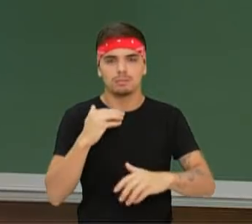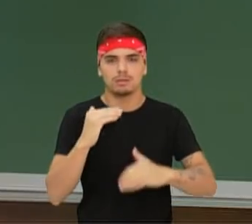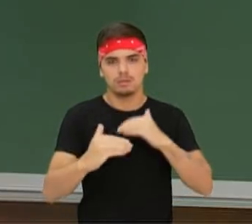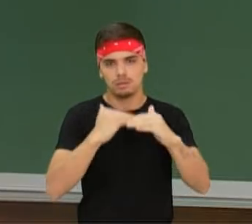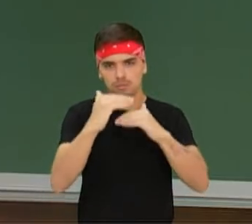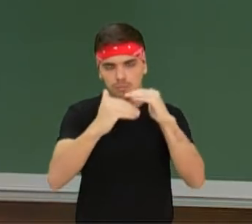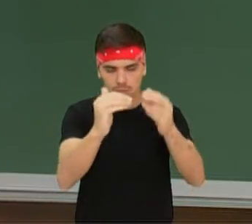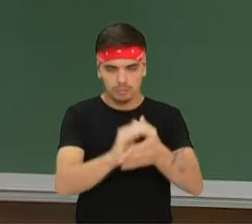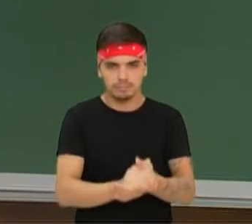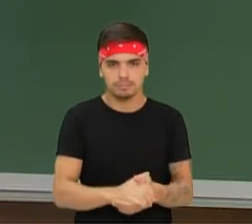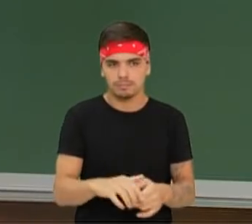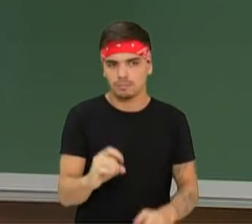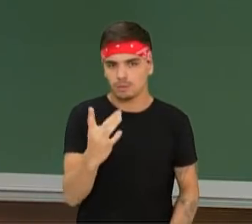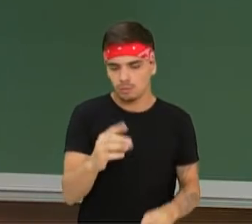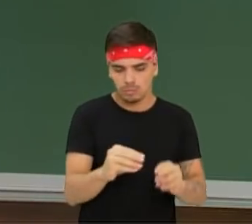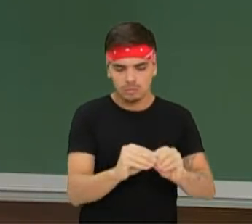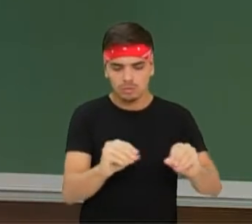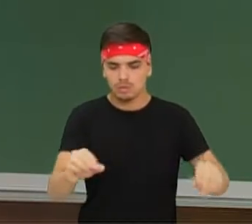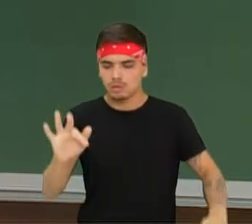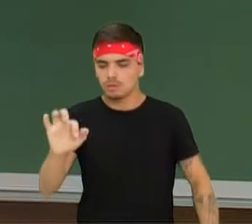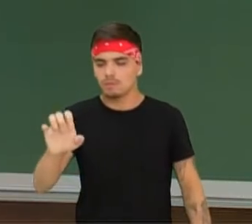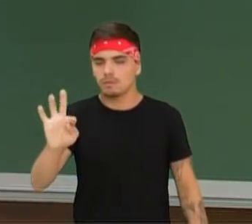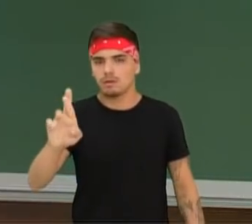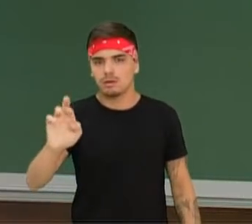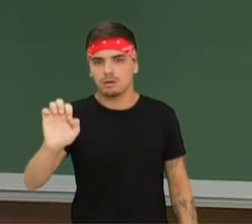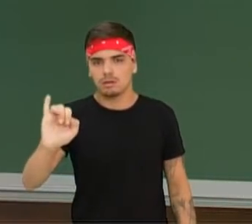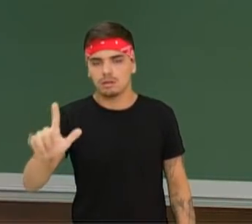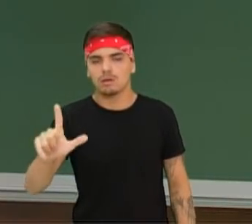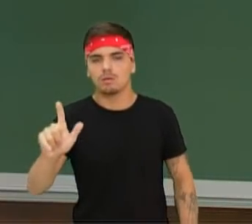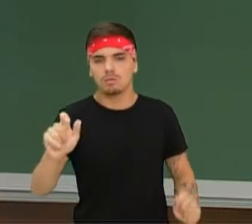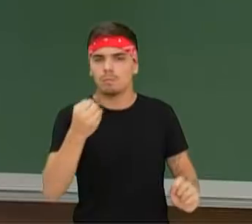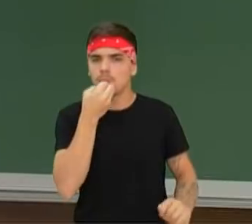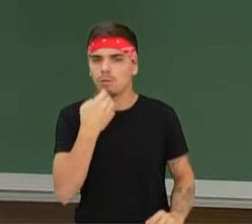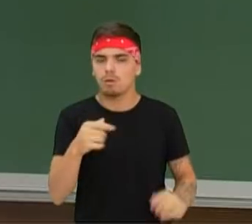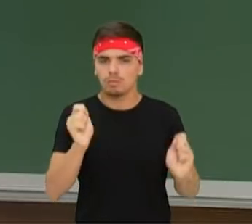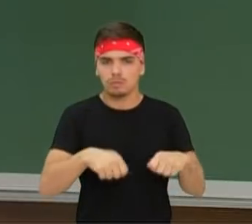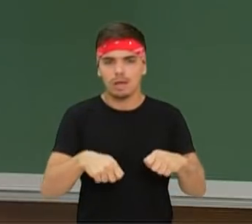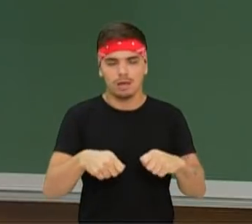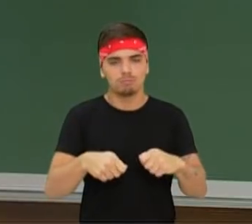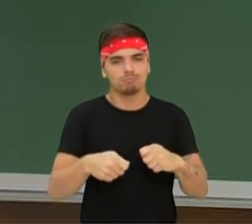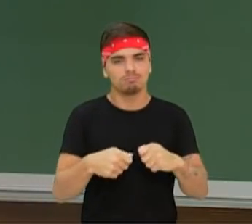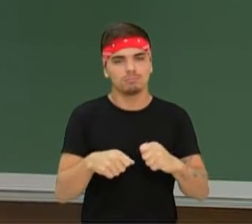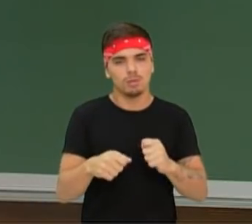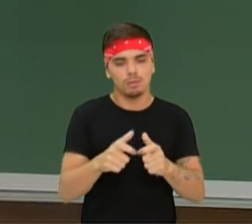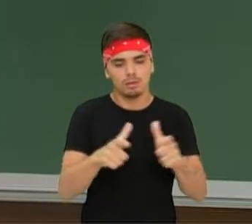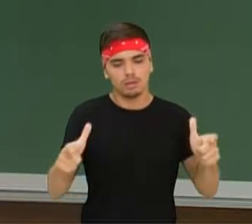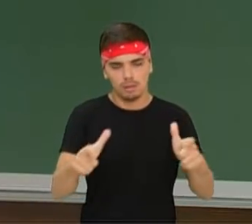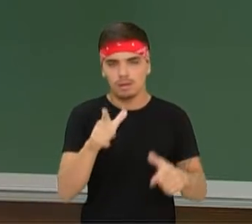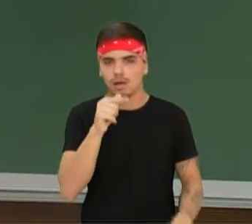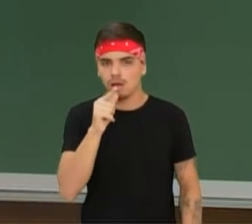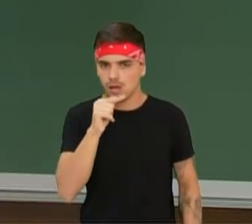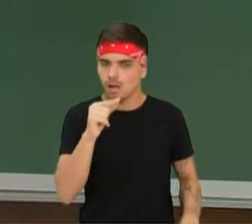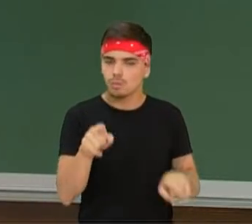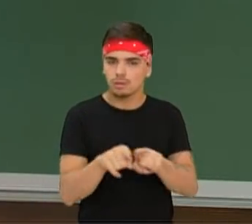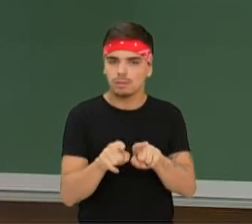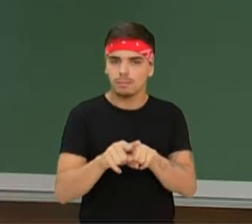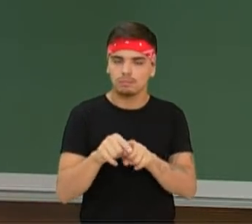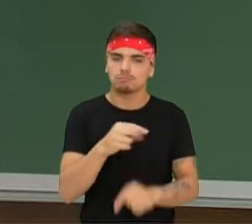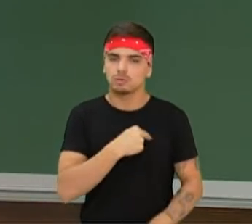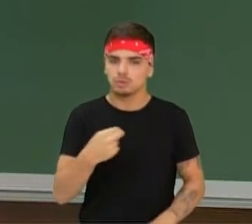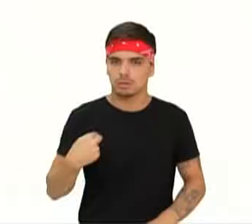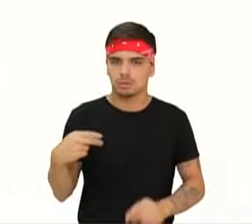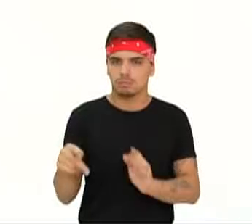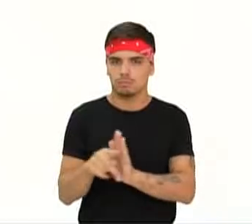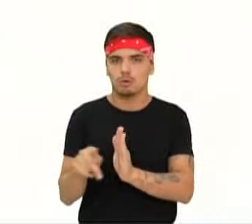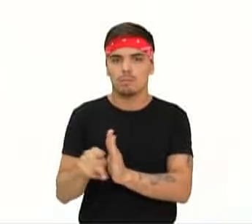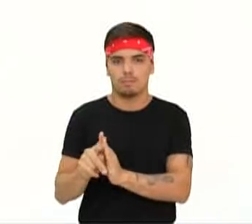desenvolver. Um solo fértil possui grande capacidade de fornecer água e nutrientes para as plantas,